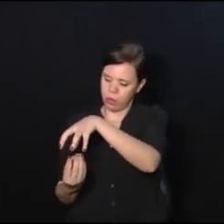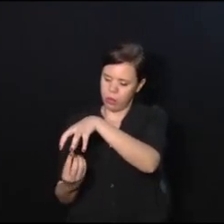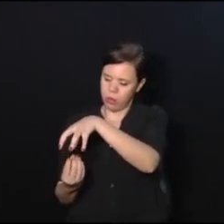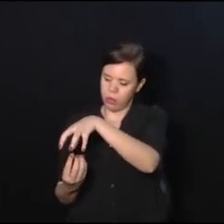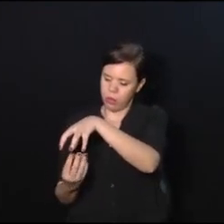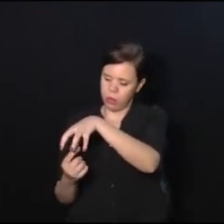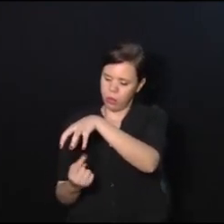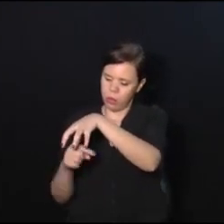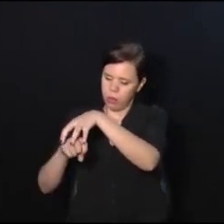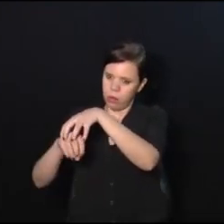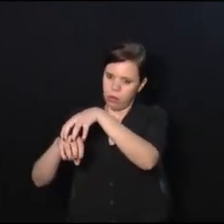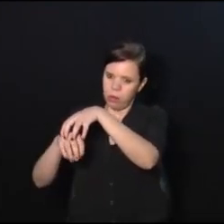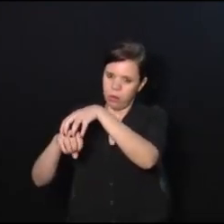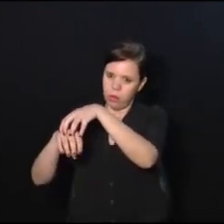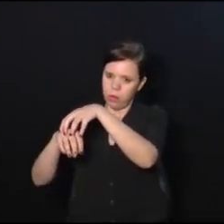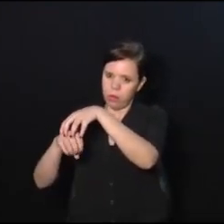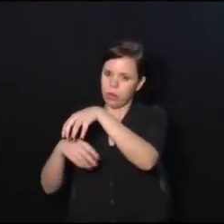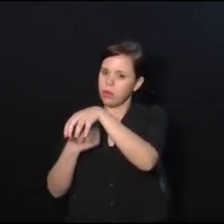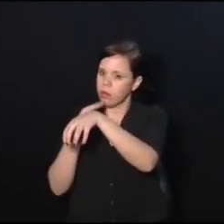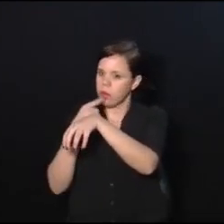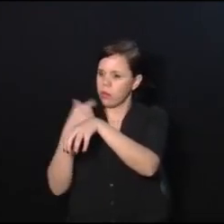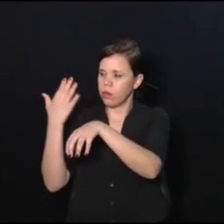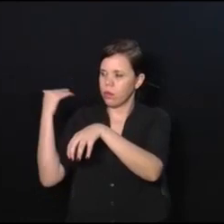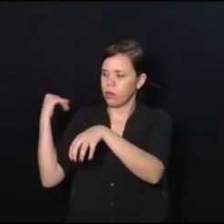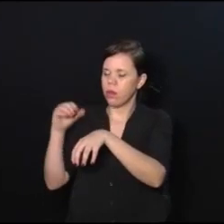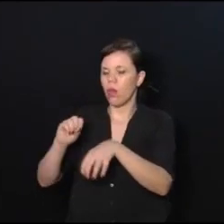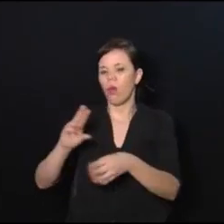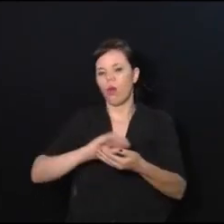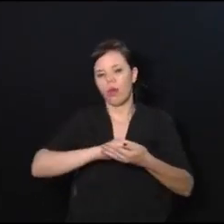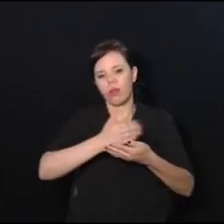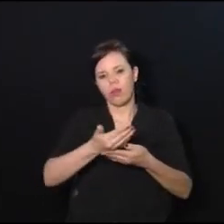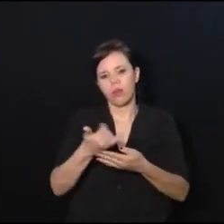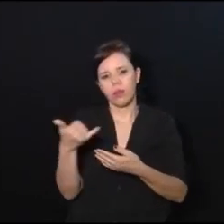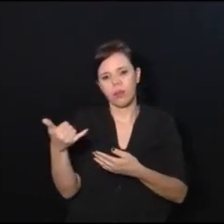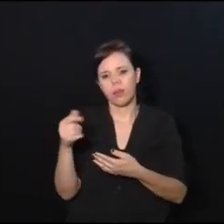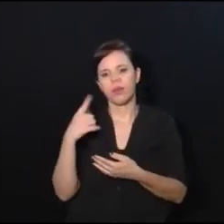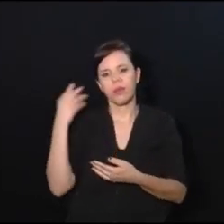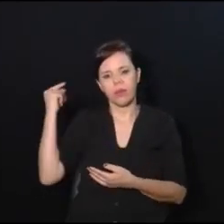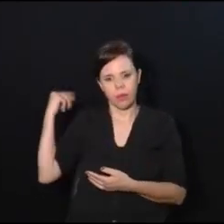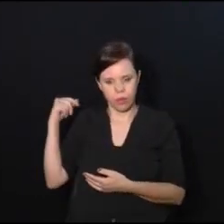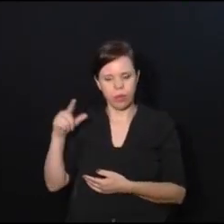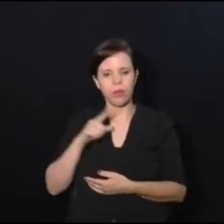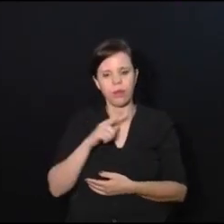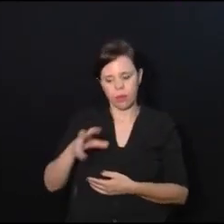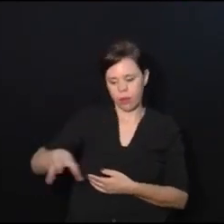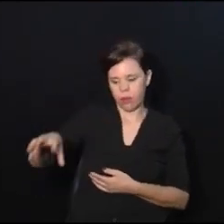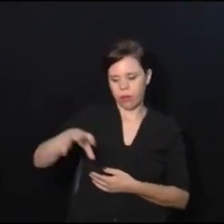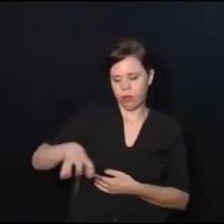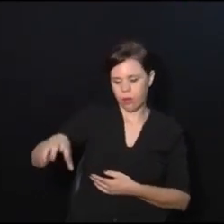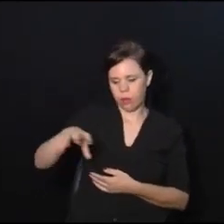Não sei se alguém aqui ainda foi da época do mouse, ou se todo mundo já é da época do notebook, do celular, mas antigamente tinha uma coisa chamada mouse.